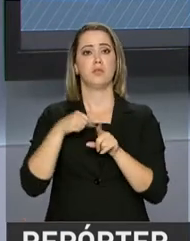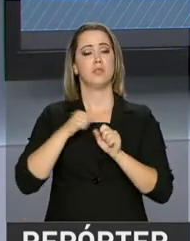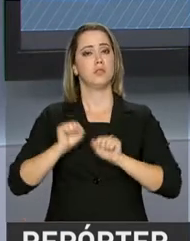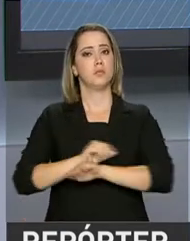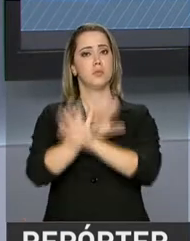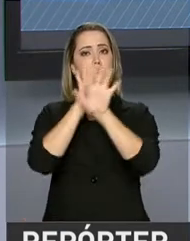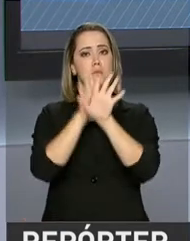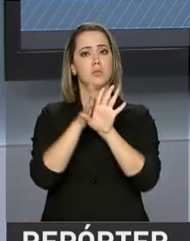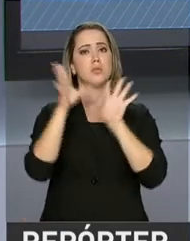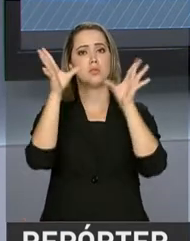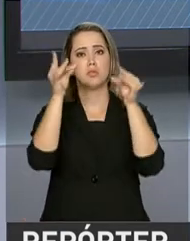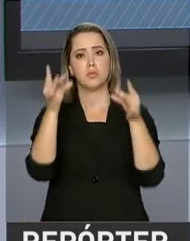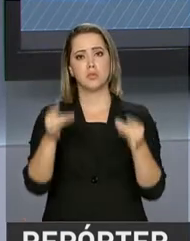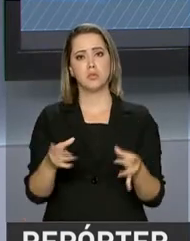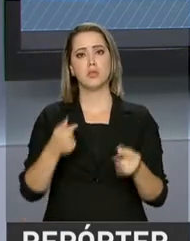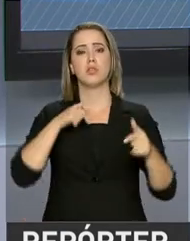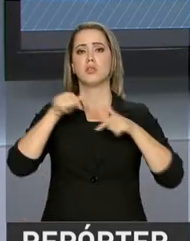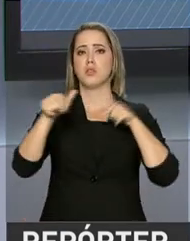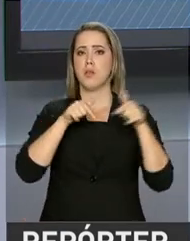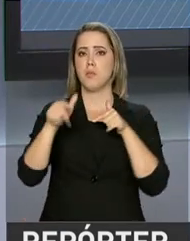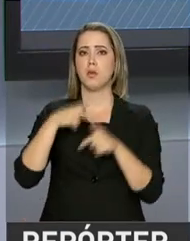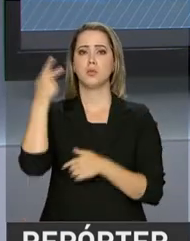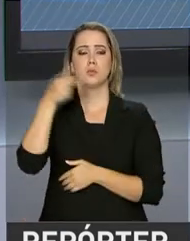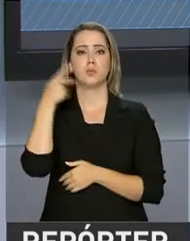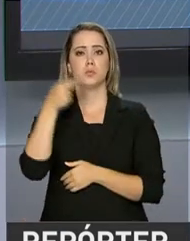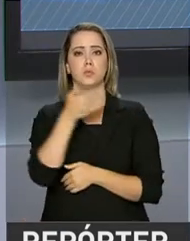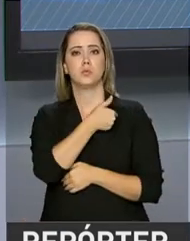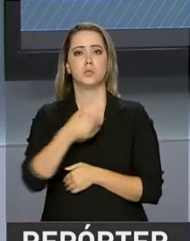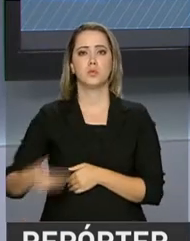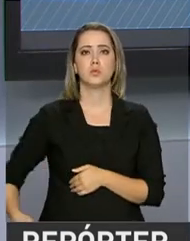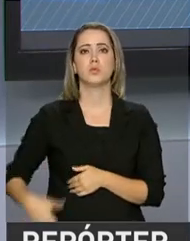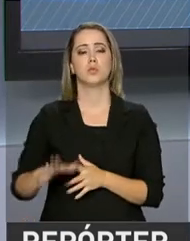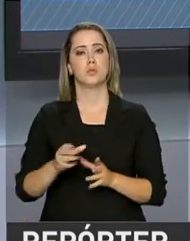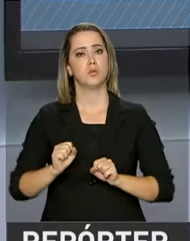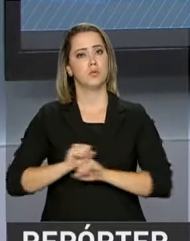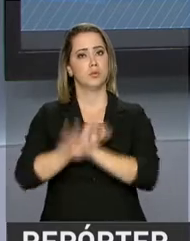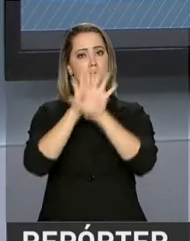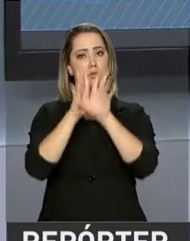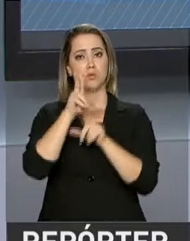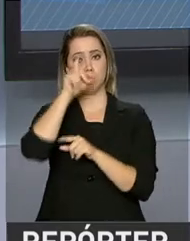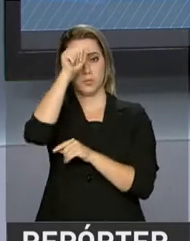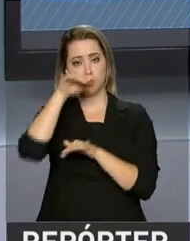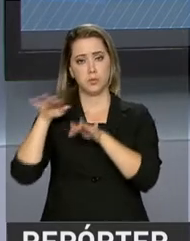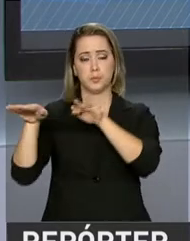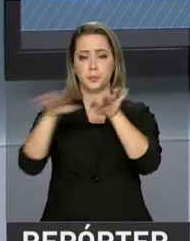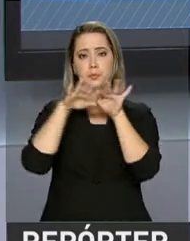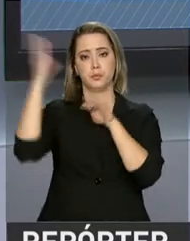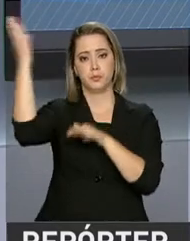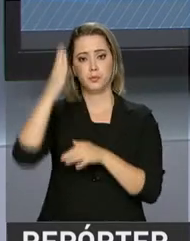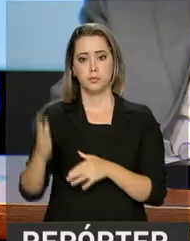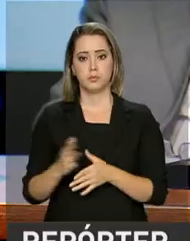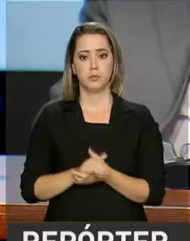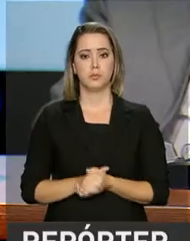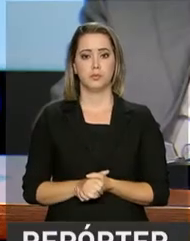ações e políticas públicas que garantem transparência e fortalecem a democracia do brasil